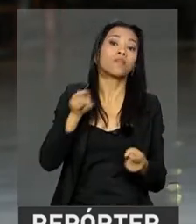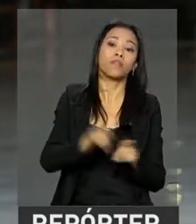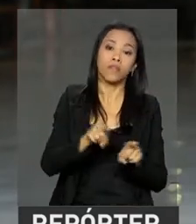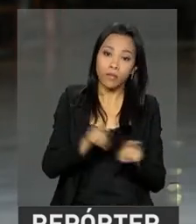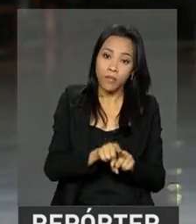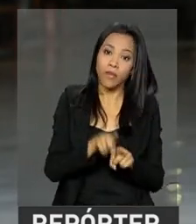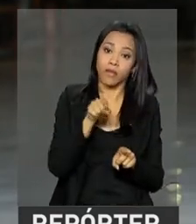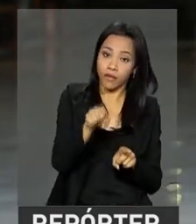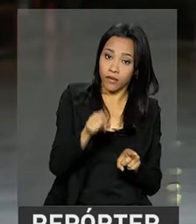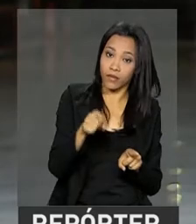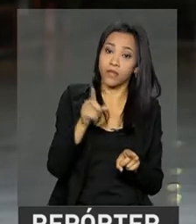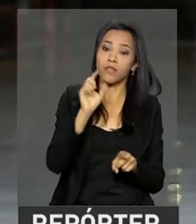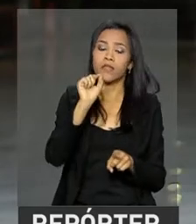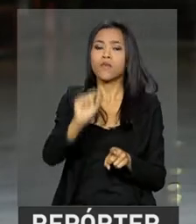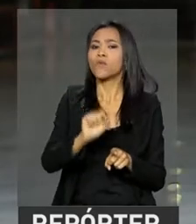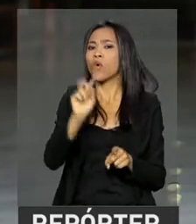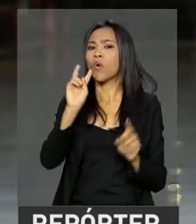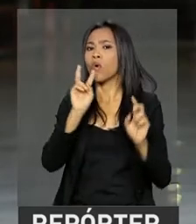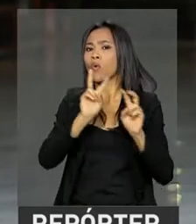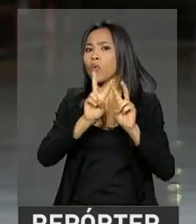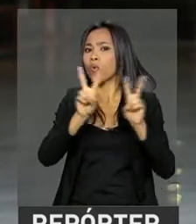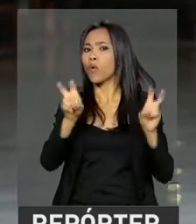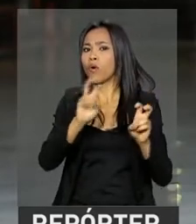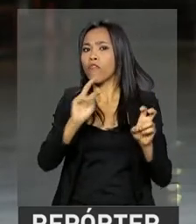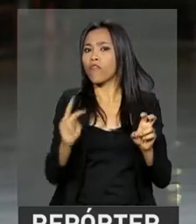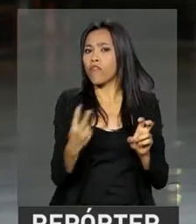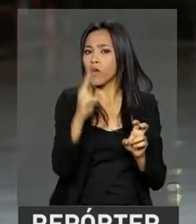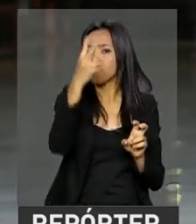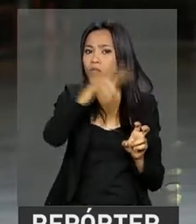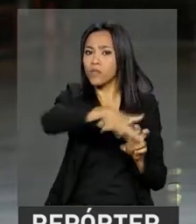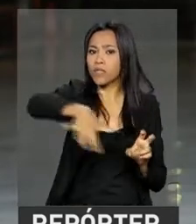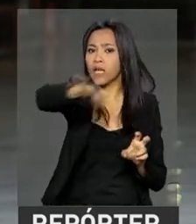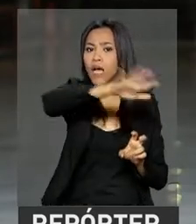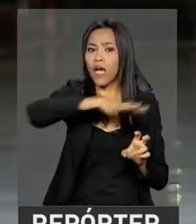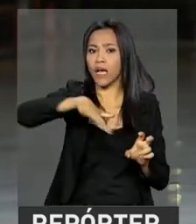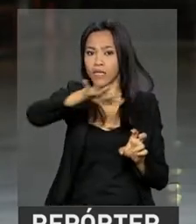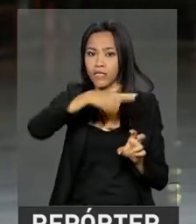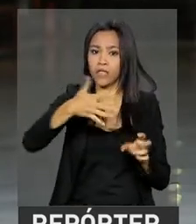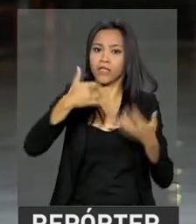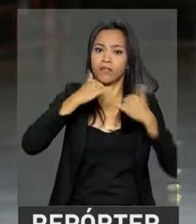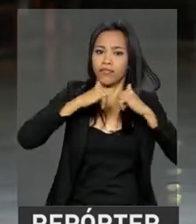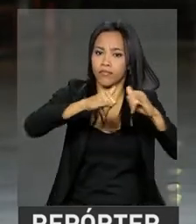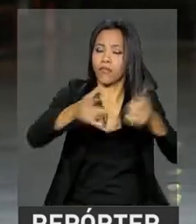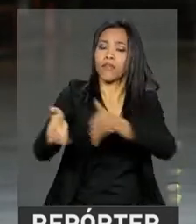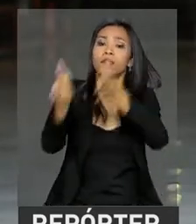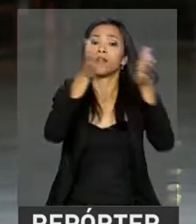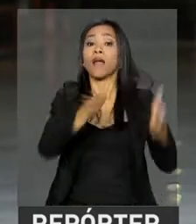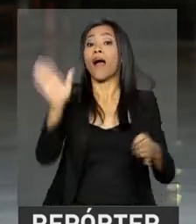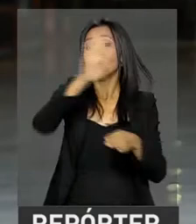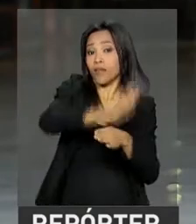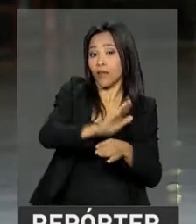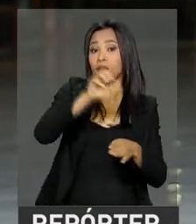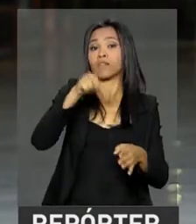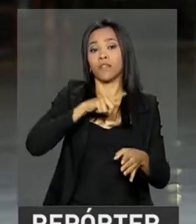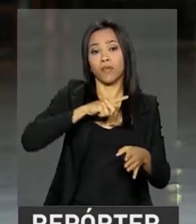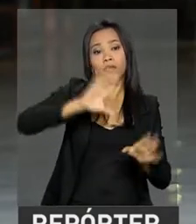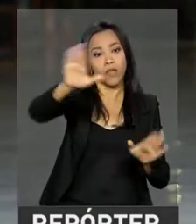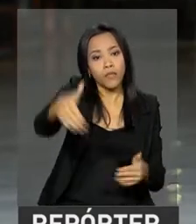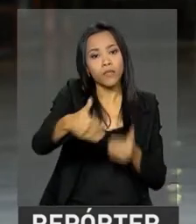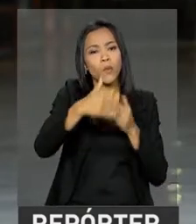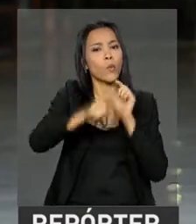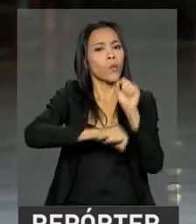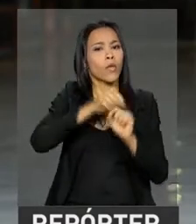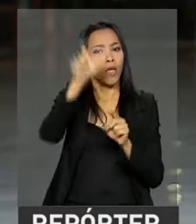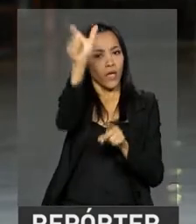da Frente Parlamentar pela Valorização do Setor Sucroenergético. E aí, já na parte da tarde, Michel Temer recebe também aqui no Palácio do Planalto o